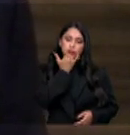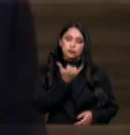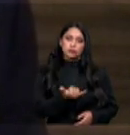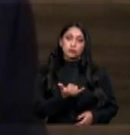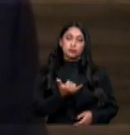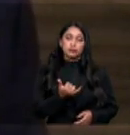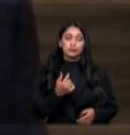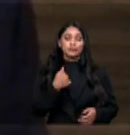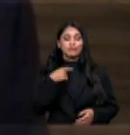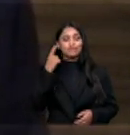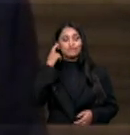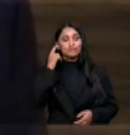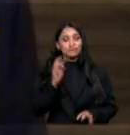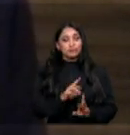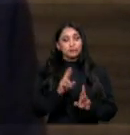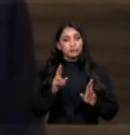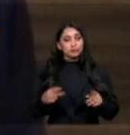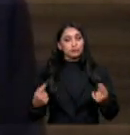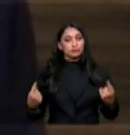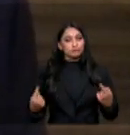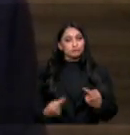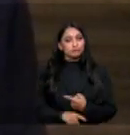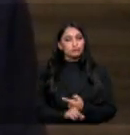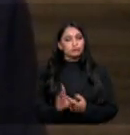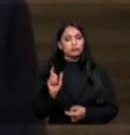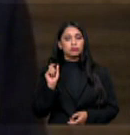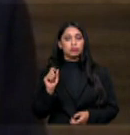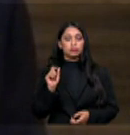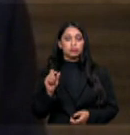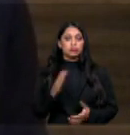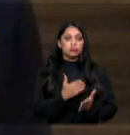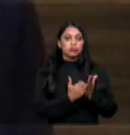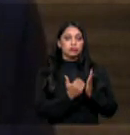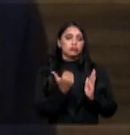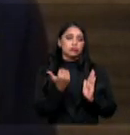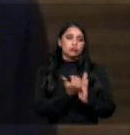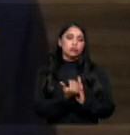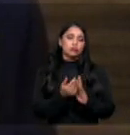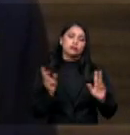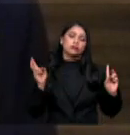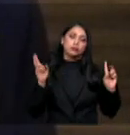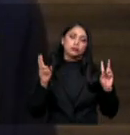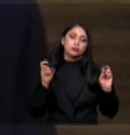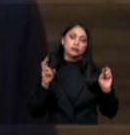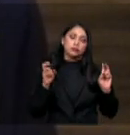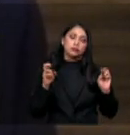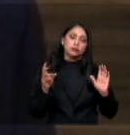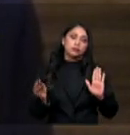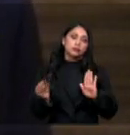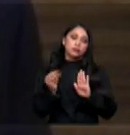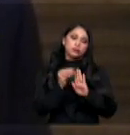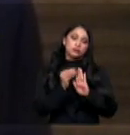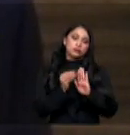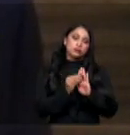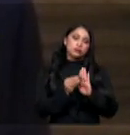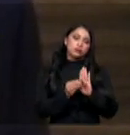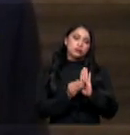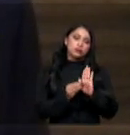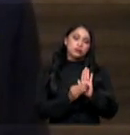eu discordo da incidência de tais premissas sobre a situação tratada